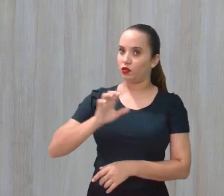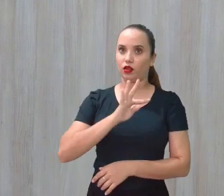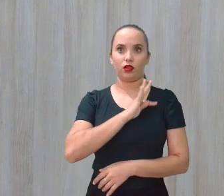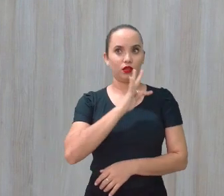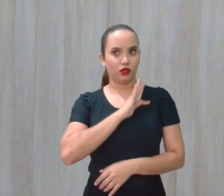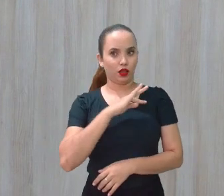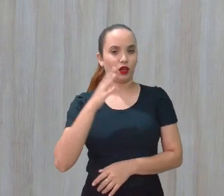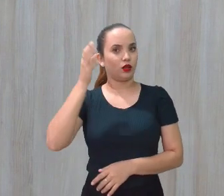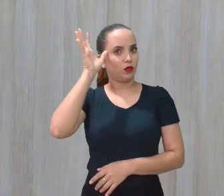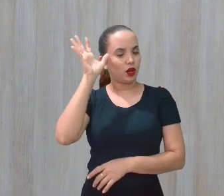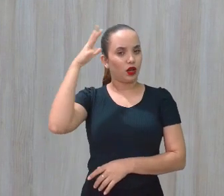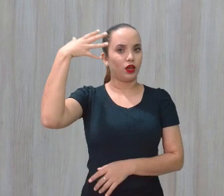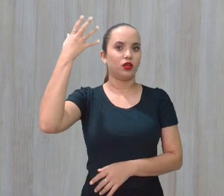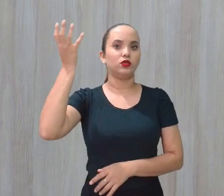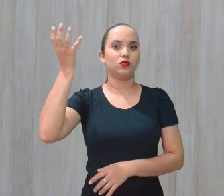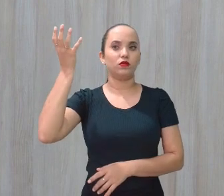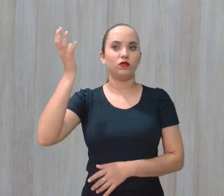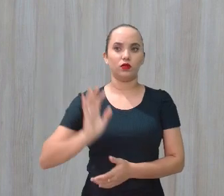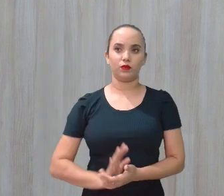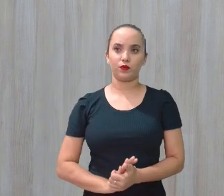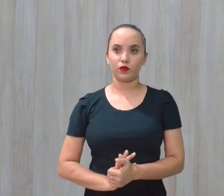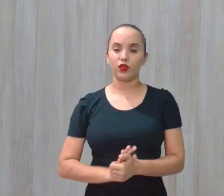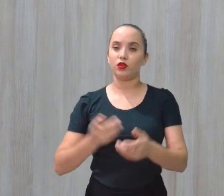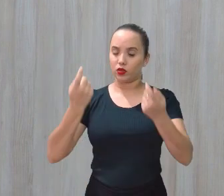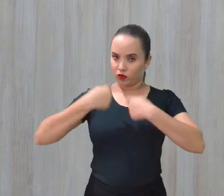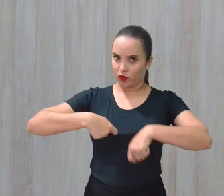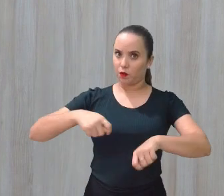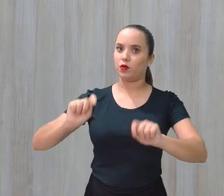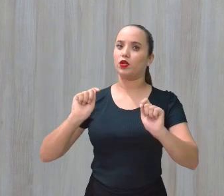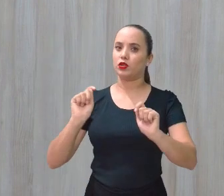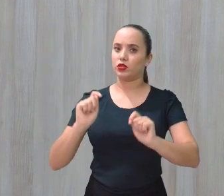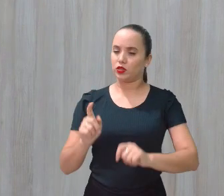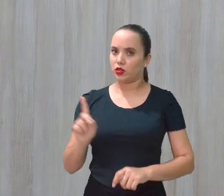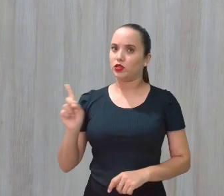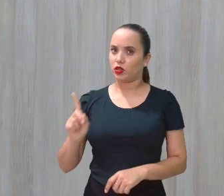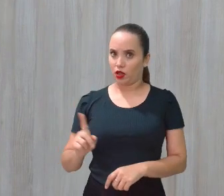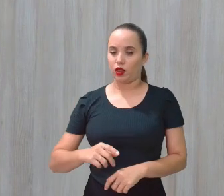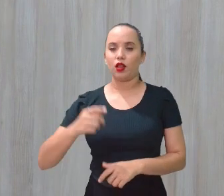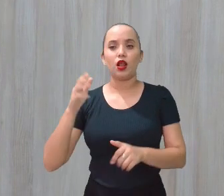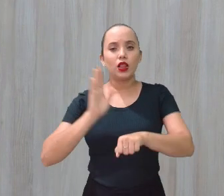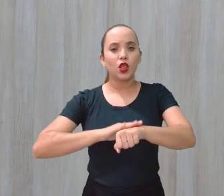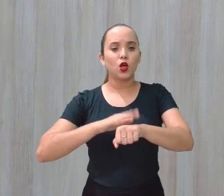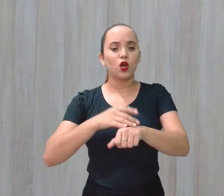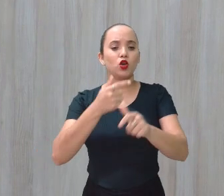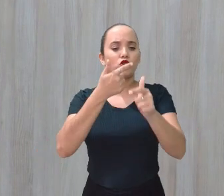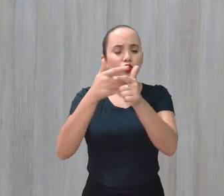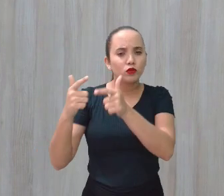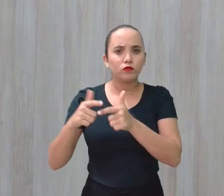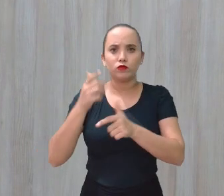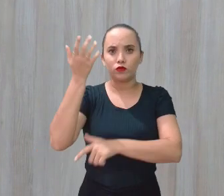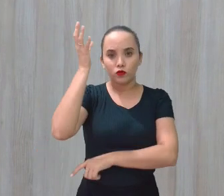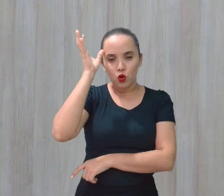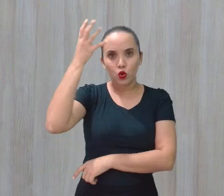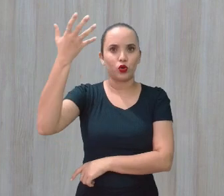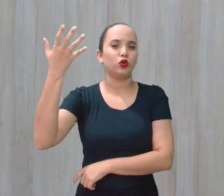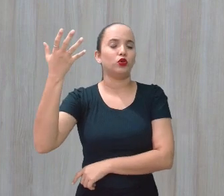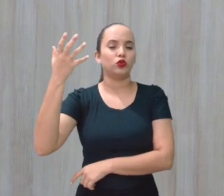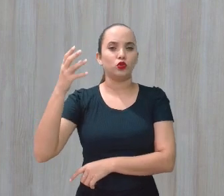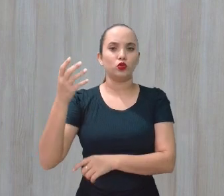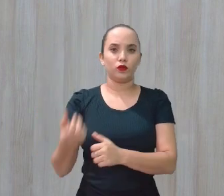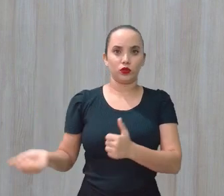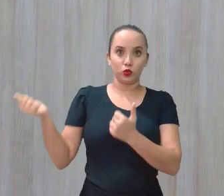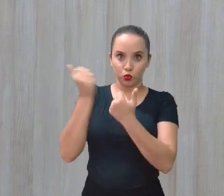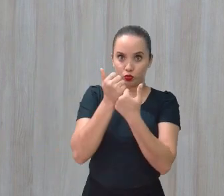uma equação, e a gente vai precisar dela na hora que a gente for resolver um sistema de equações usando o método da